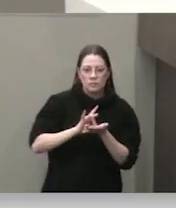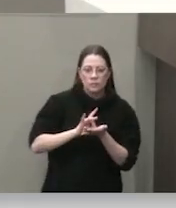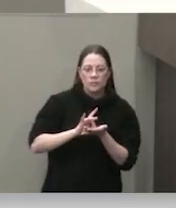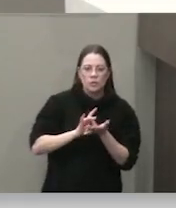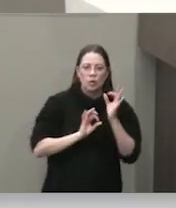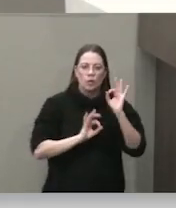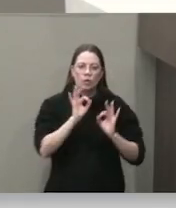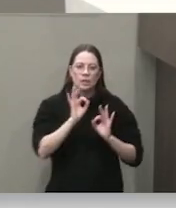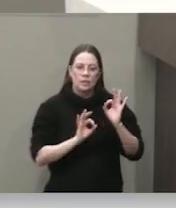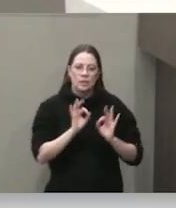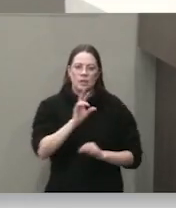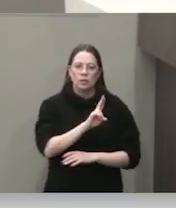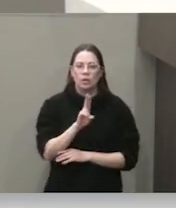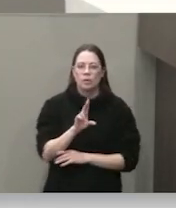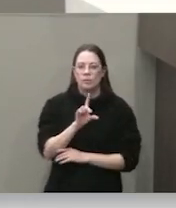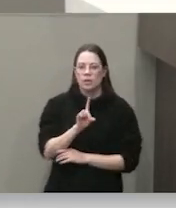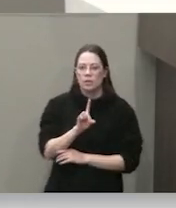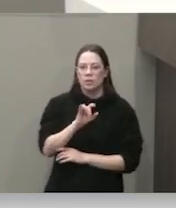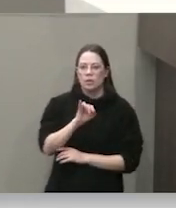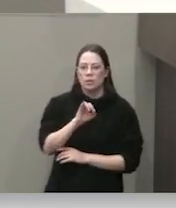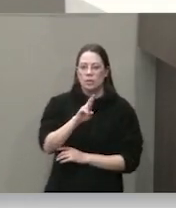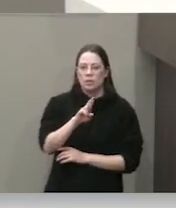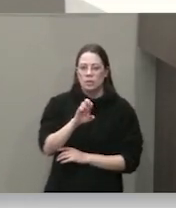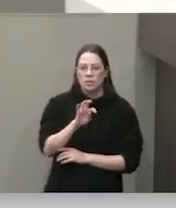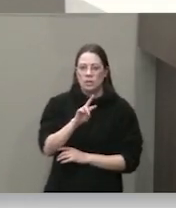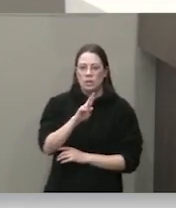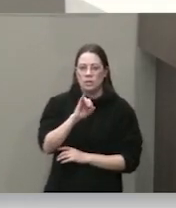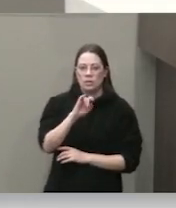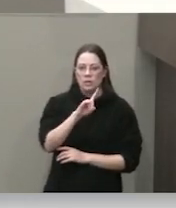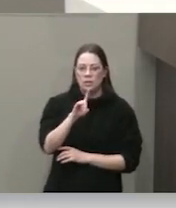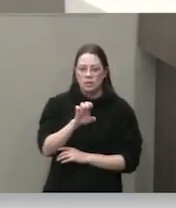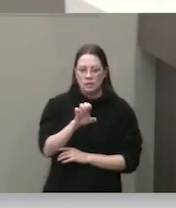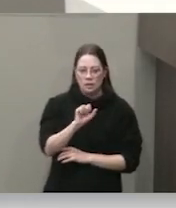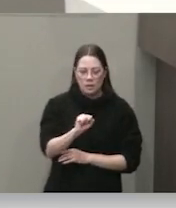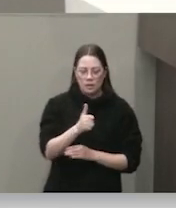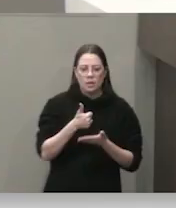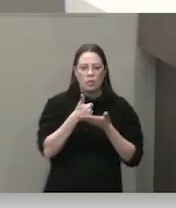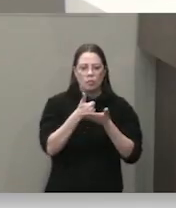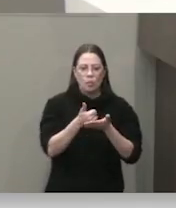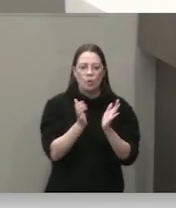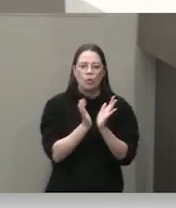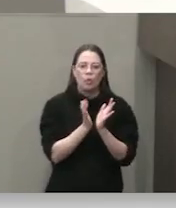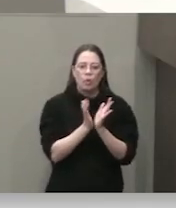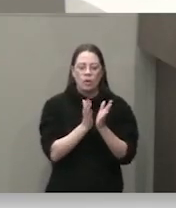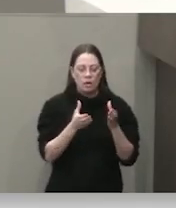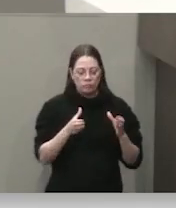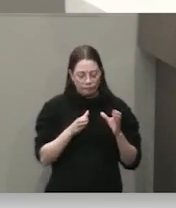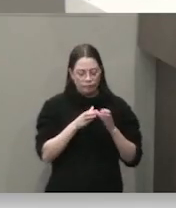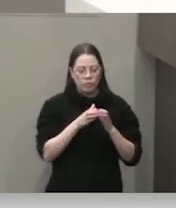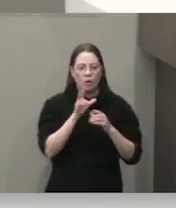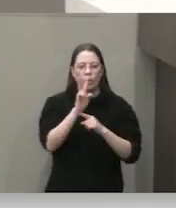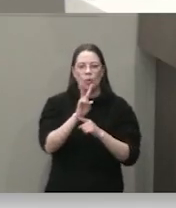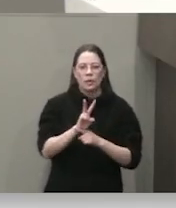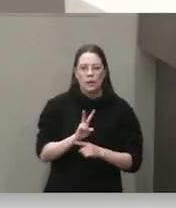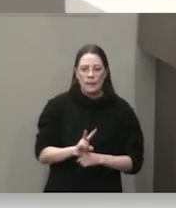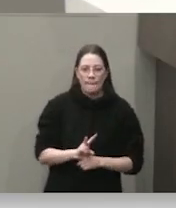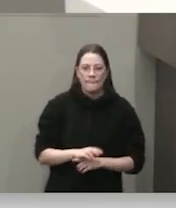já aprovaram, mas a sancionar essa lei, por isso peço aí o apoio dos colegas, é um pacto coletivo aí pelo cuidado.